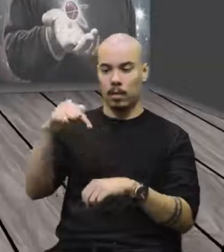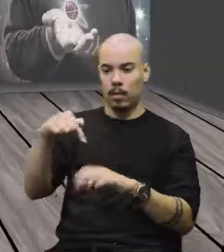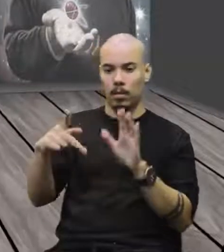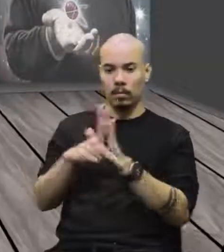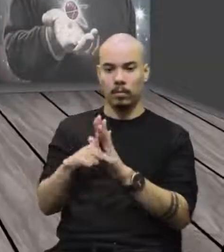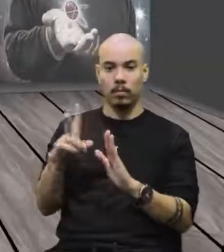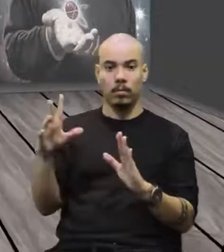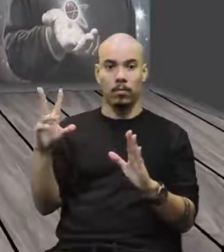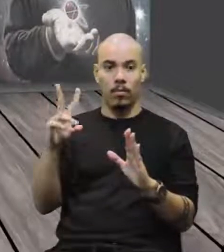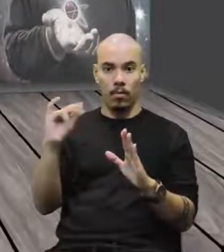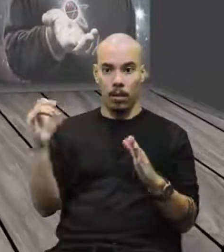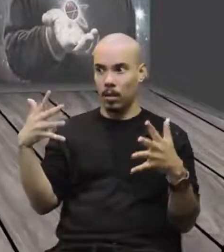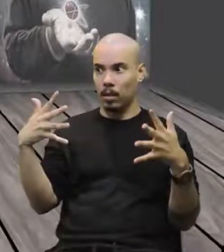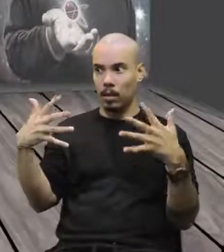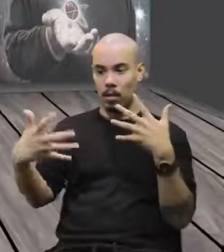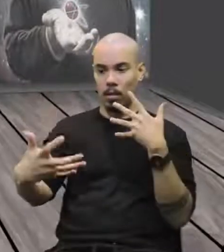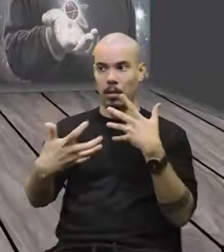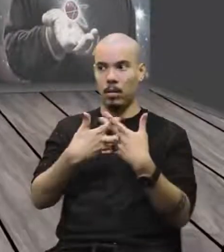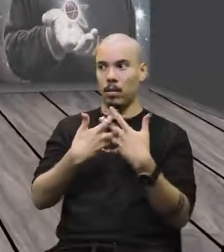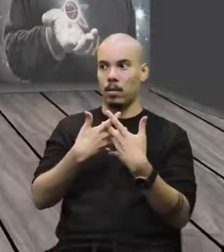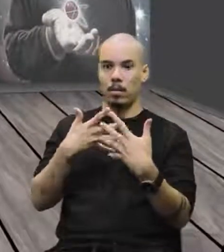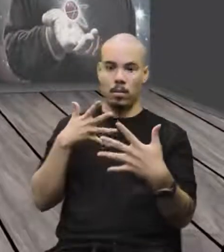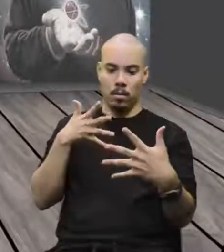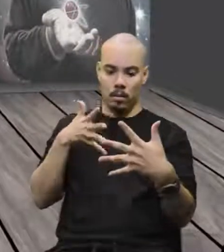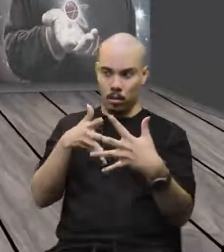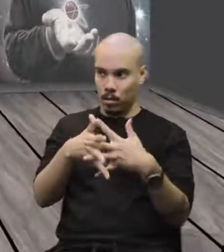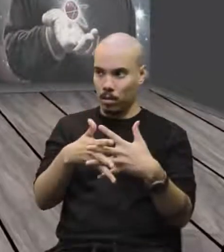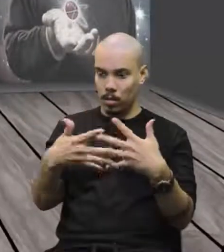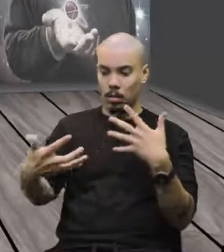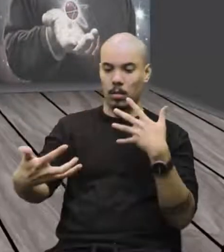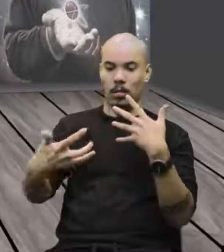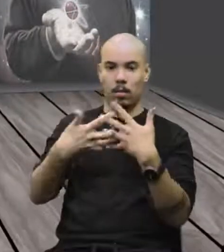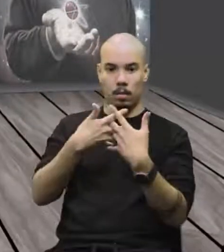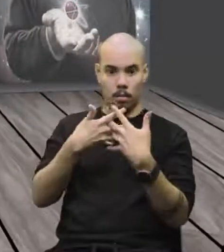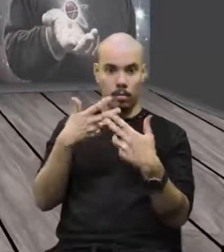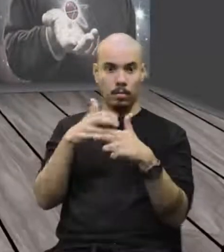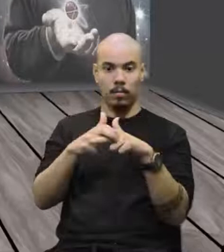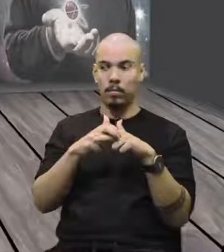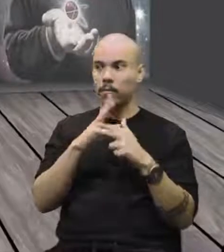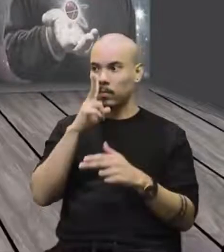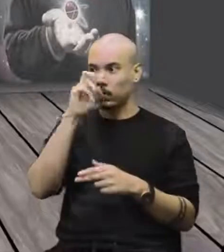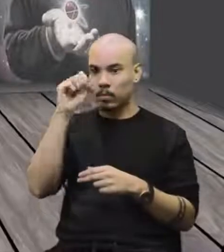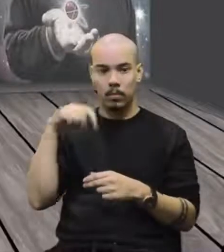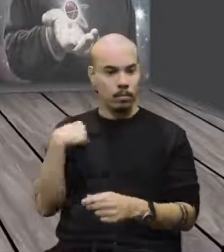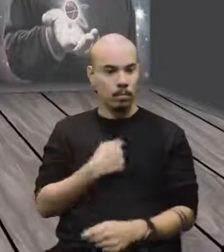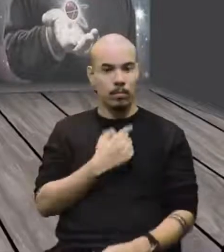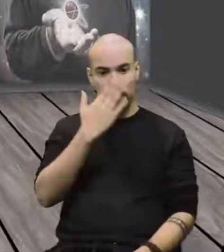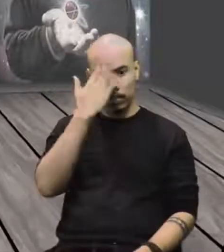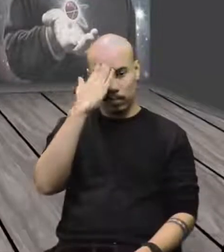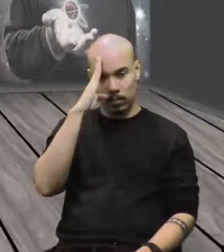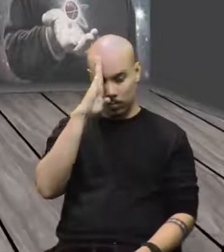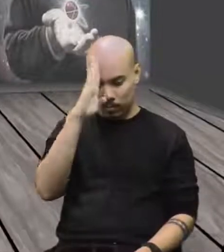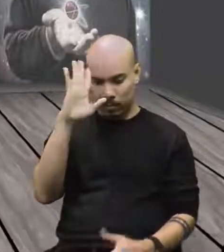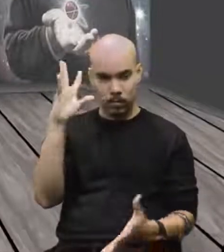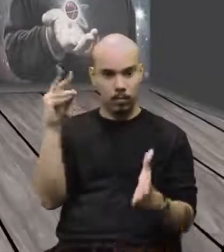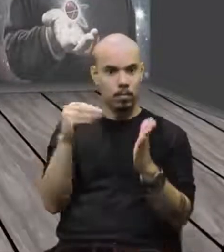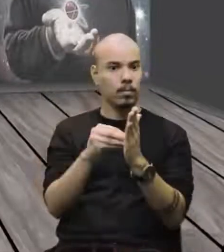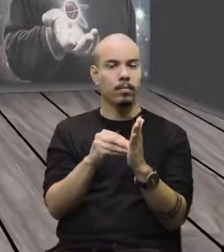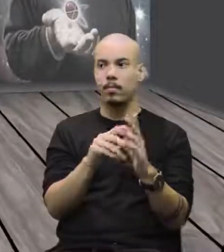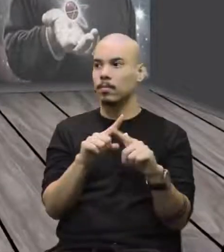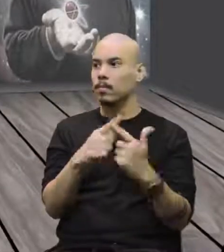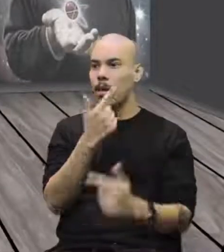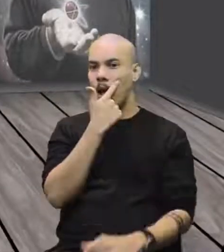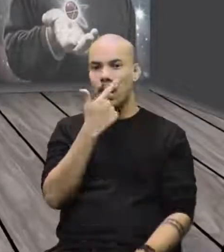campo elétrico. Quando a gente fala que a carga elétrica está no infinito, isso. É porque a força elétrica tende a zero. A gente não diz que ela não